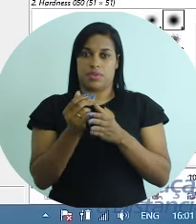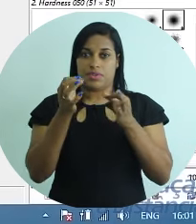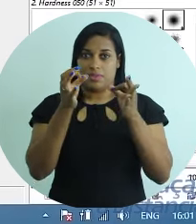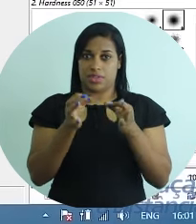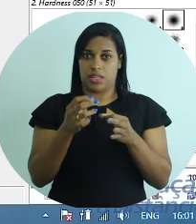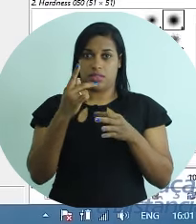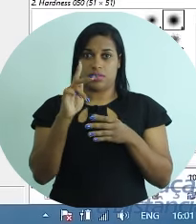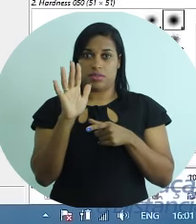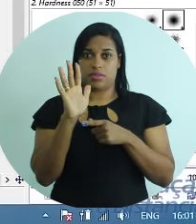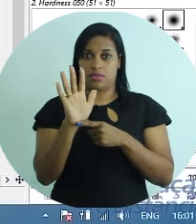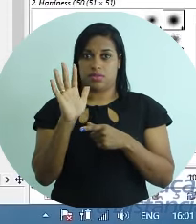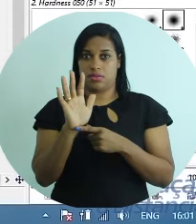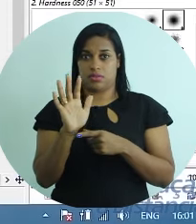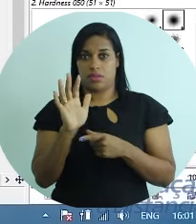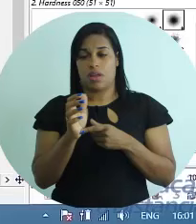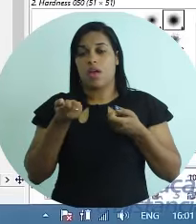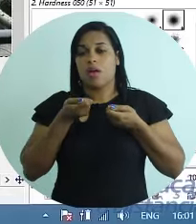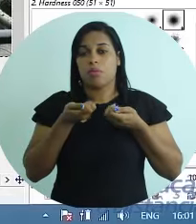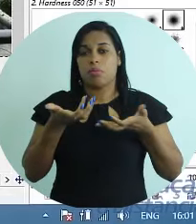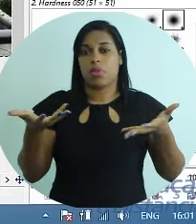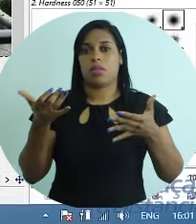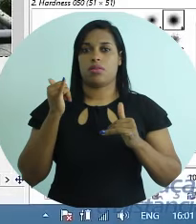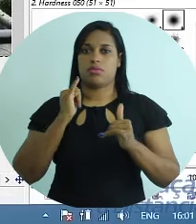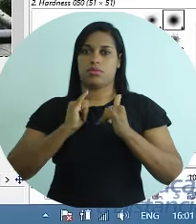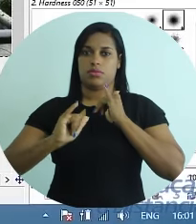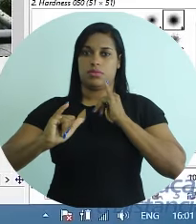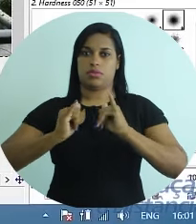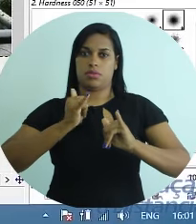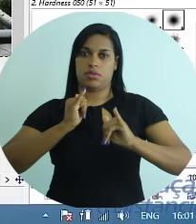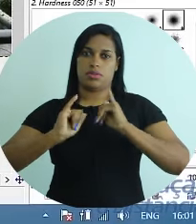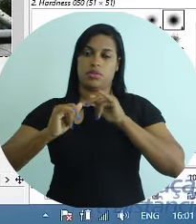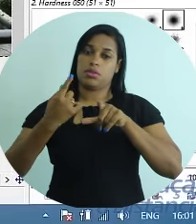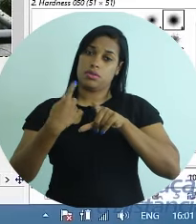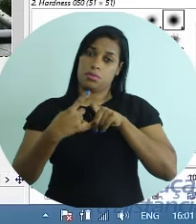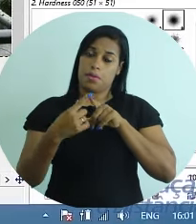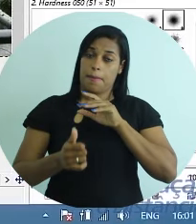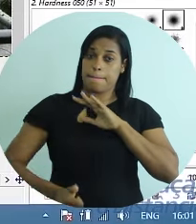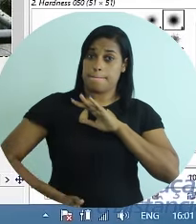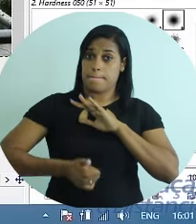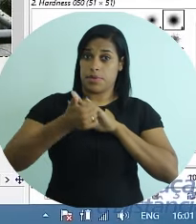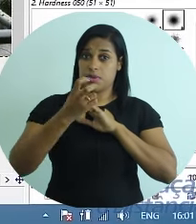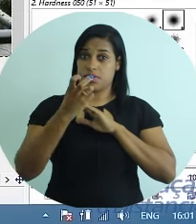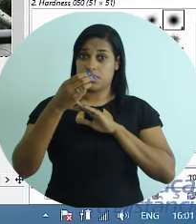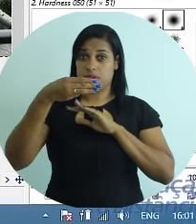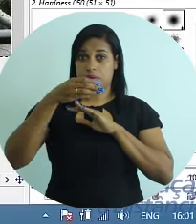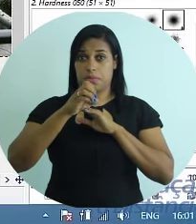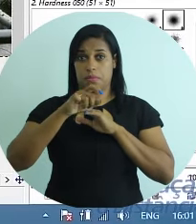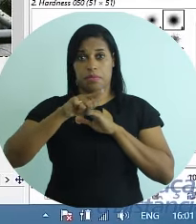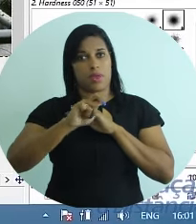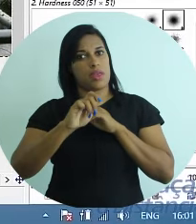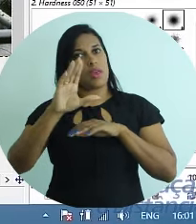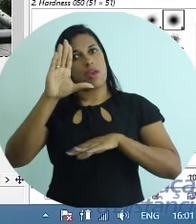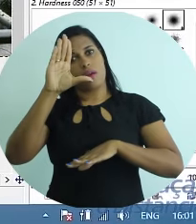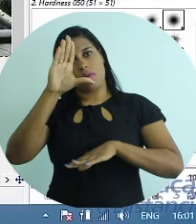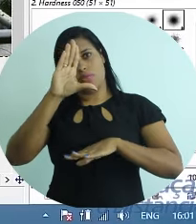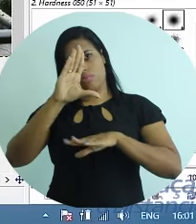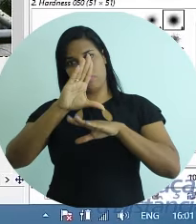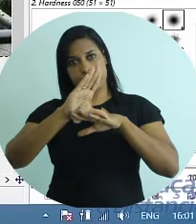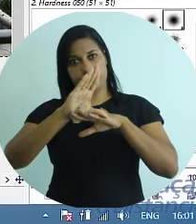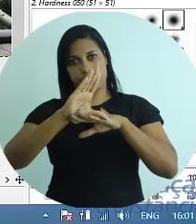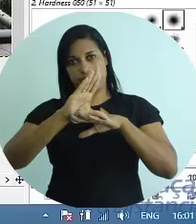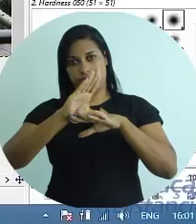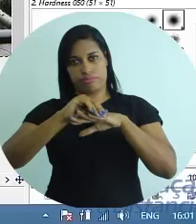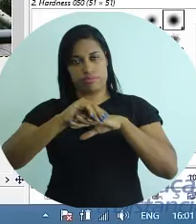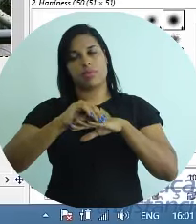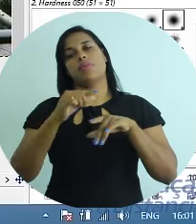para que você publique e distribua na internet. Por quê? Primeiro que 5 MB para que você faça download, imagine, por exemplo,